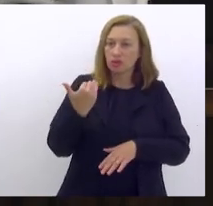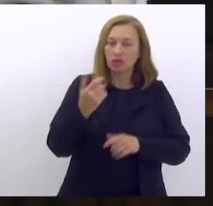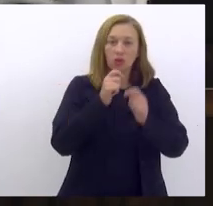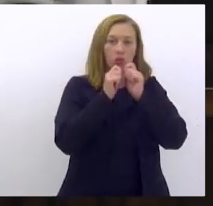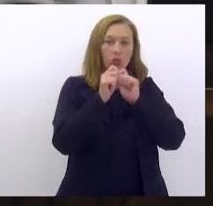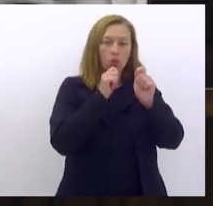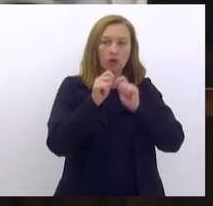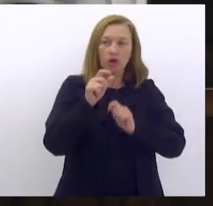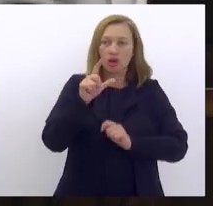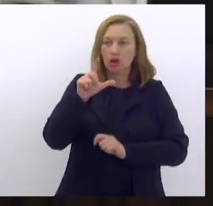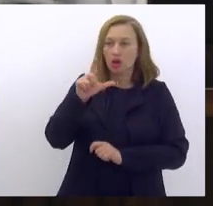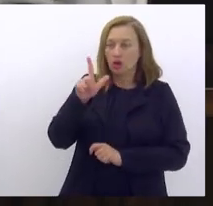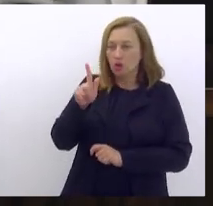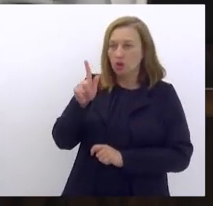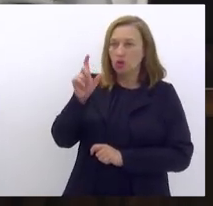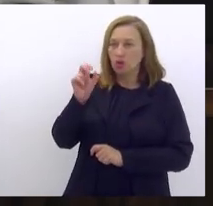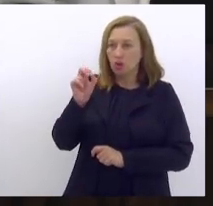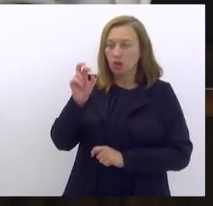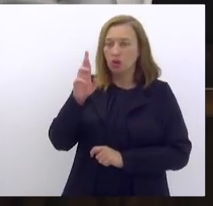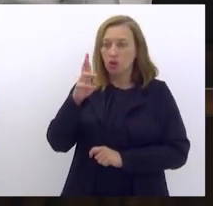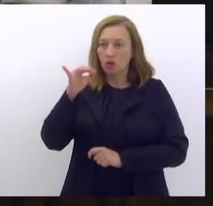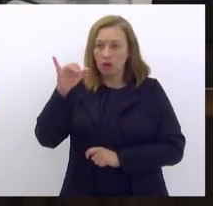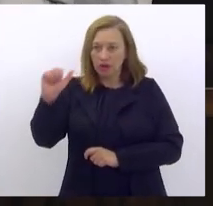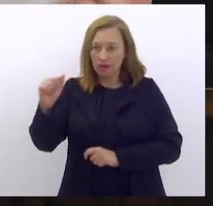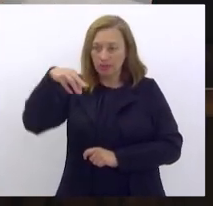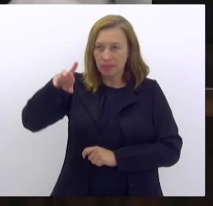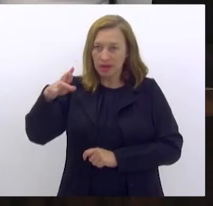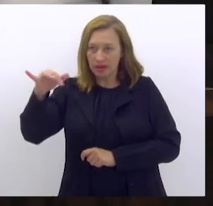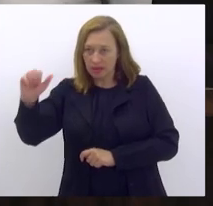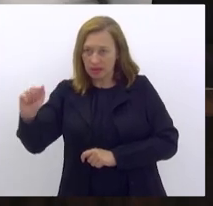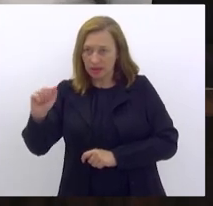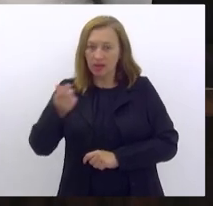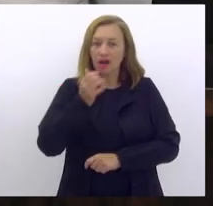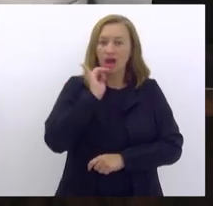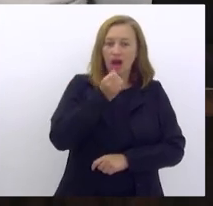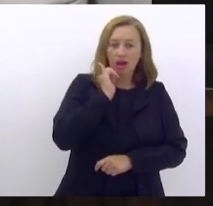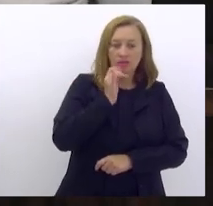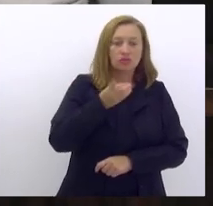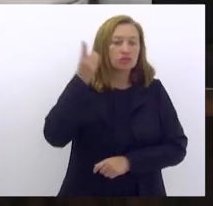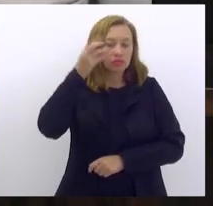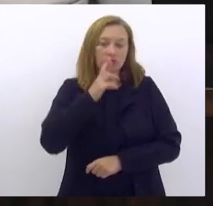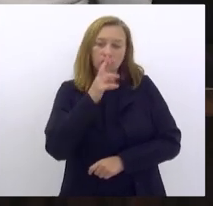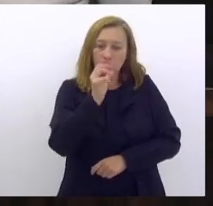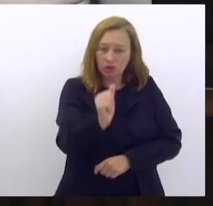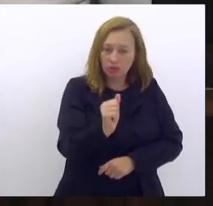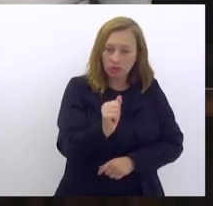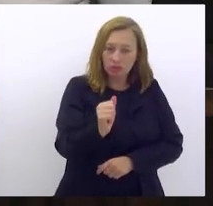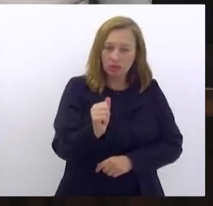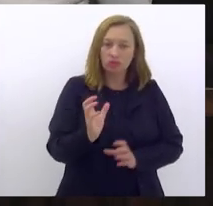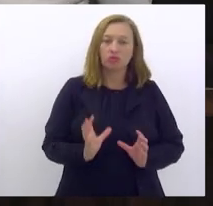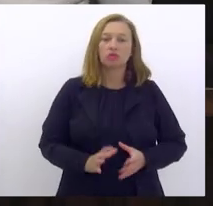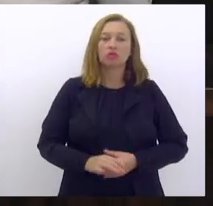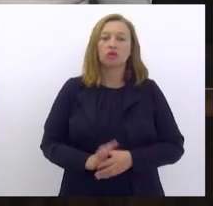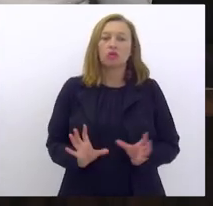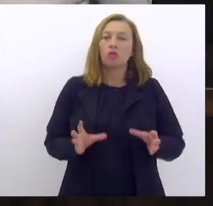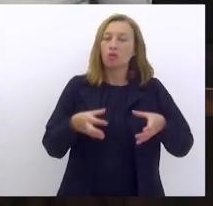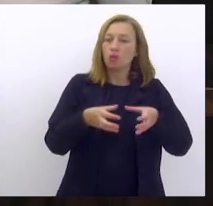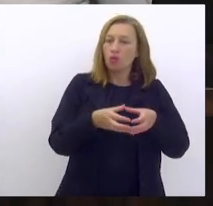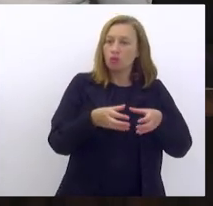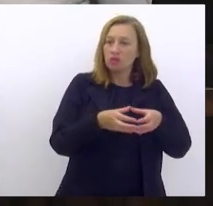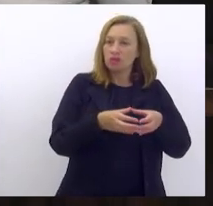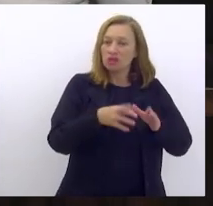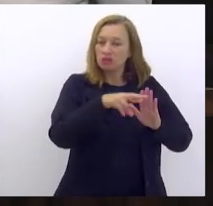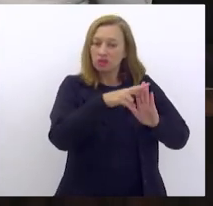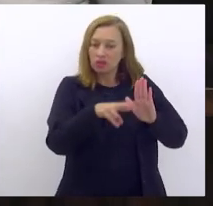jornalista Glória Maria Marta da Silva. Relator Rodrigo Amorim, parecer da Comissão de